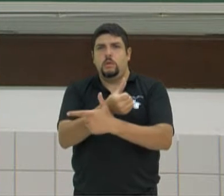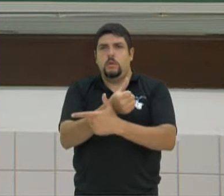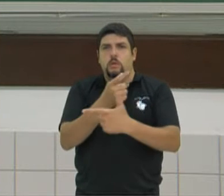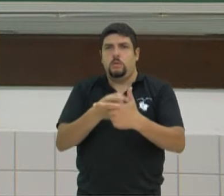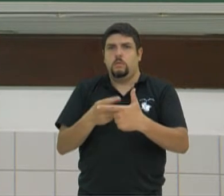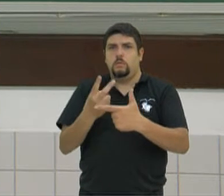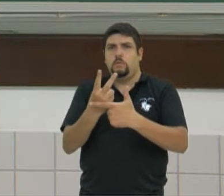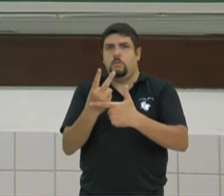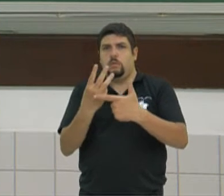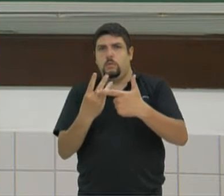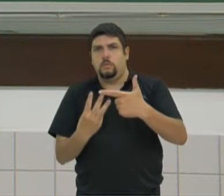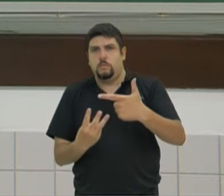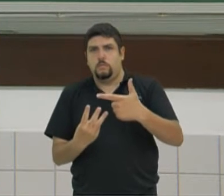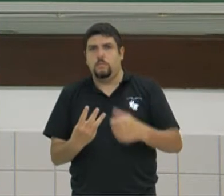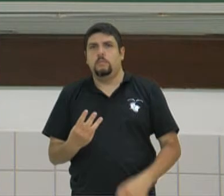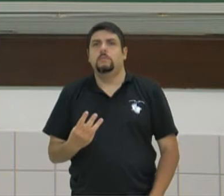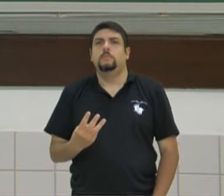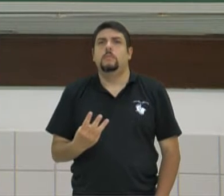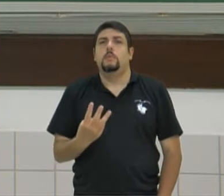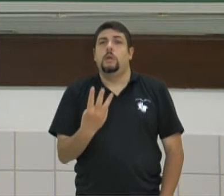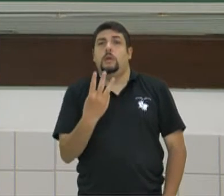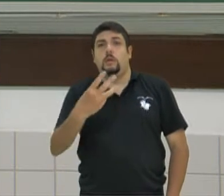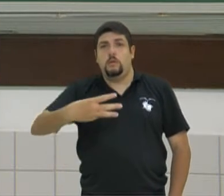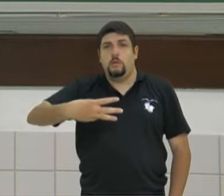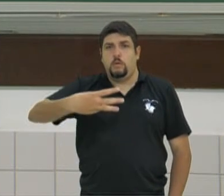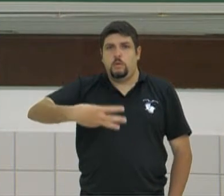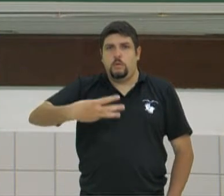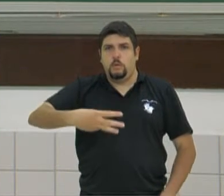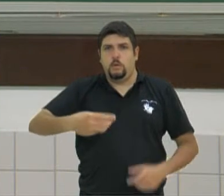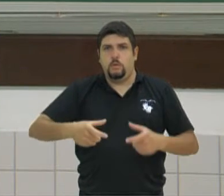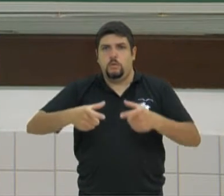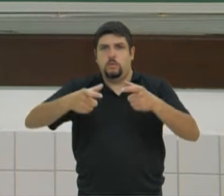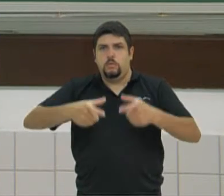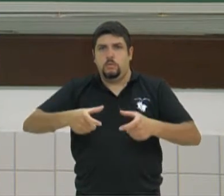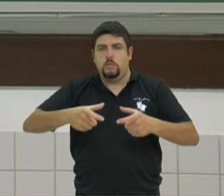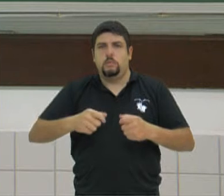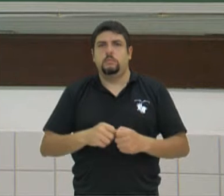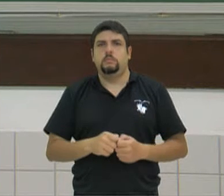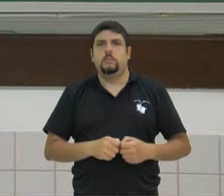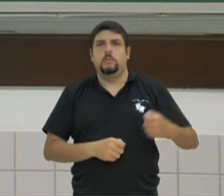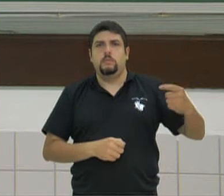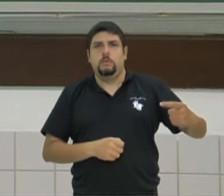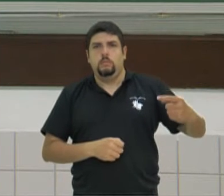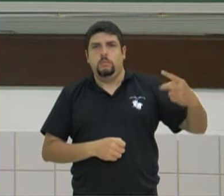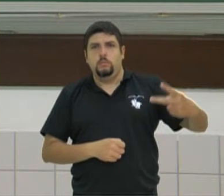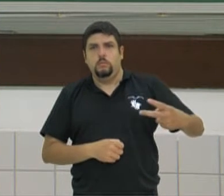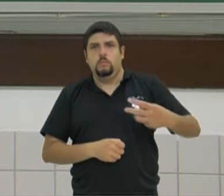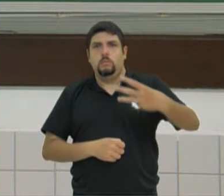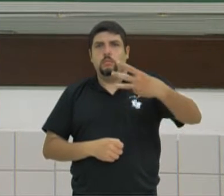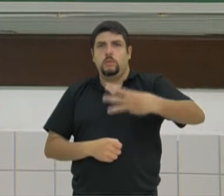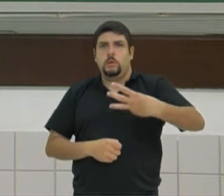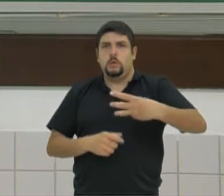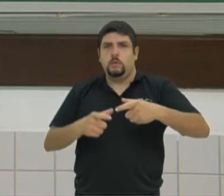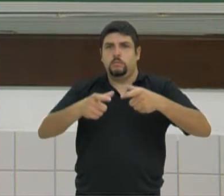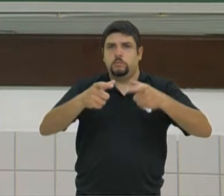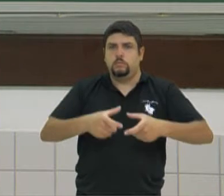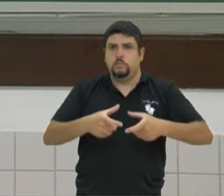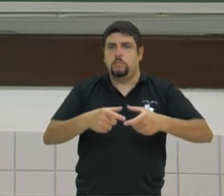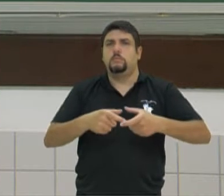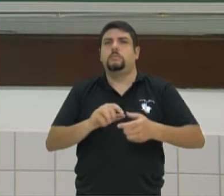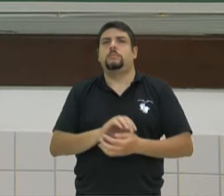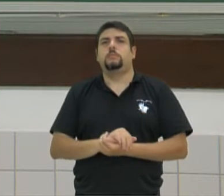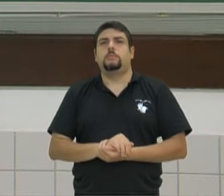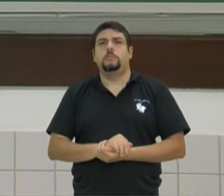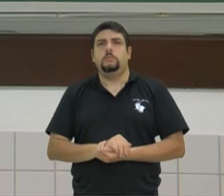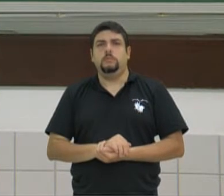é 3. Então a posição da mediana no rol é a terceira posição, né? O termo terceiro, ok?